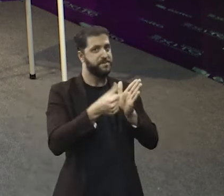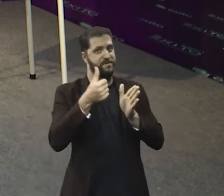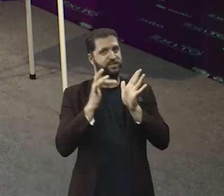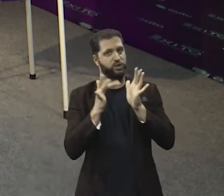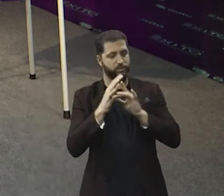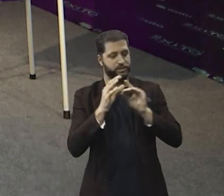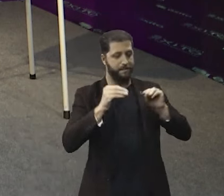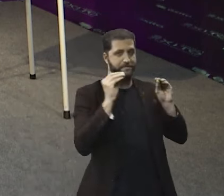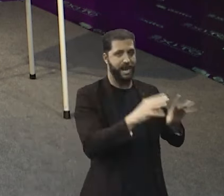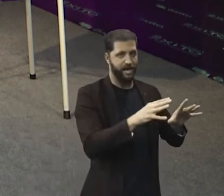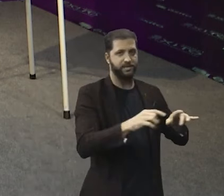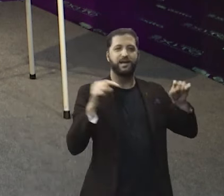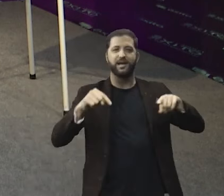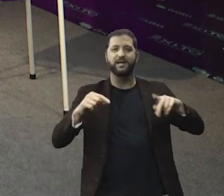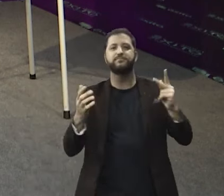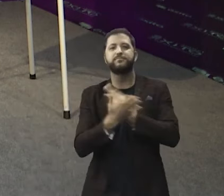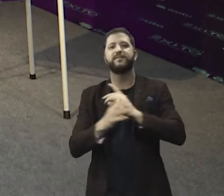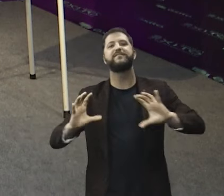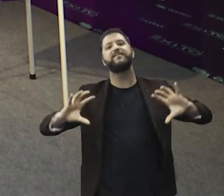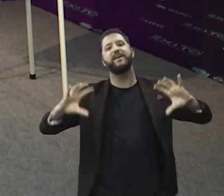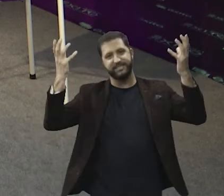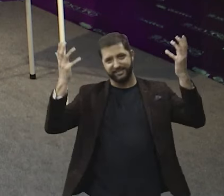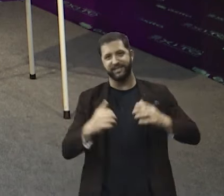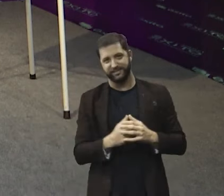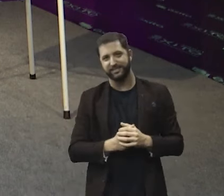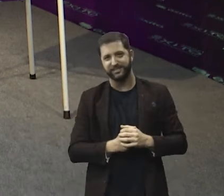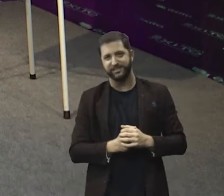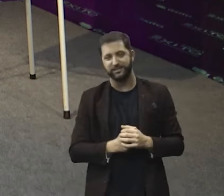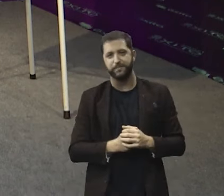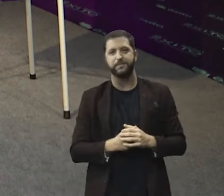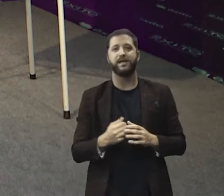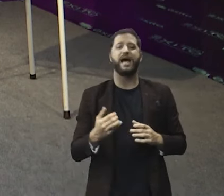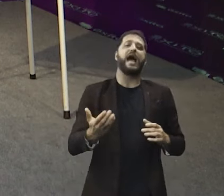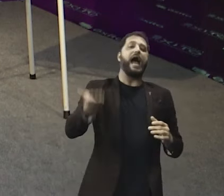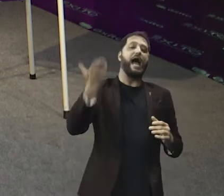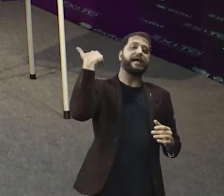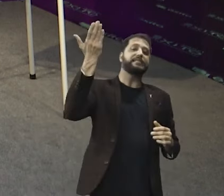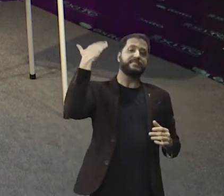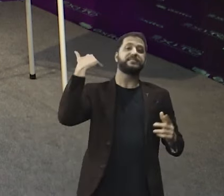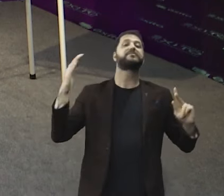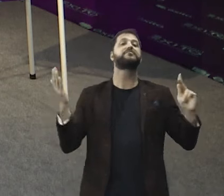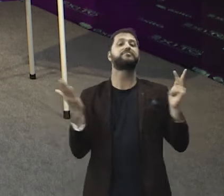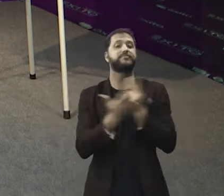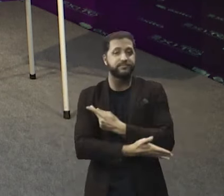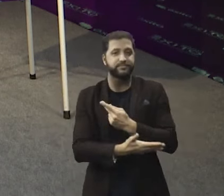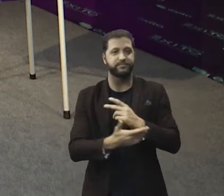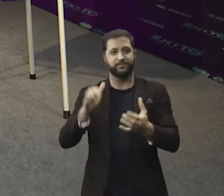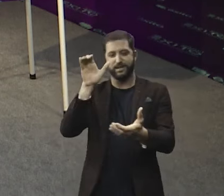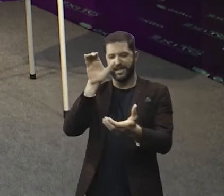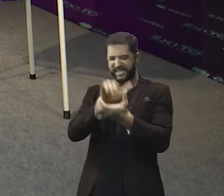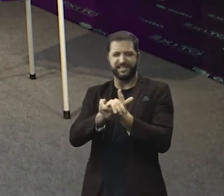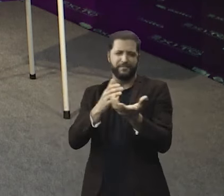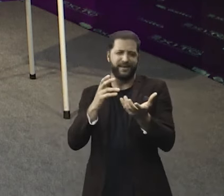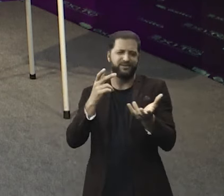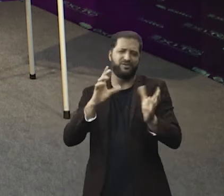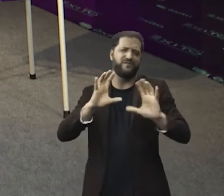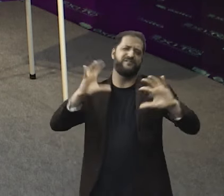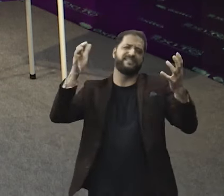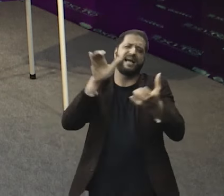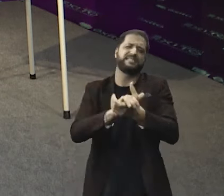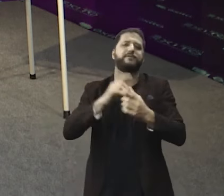numa festa naquele tempo o que que acontecia os casamentos as festas de casamento elas duravam vários